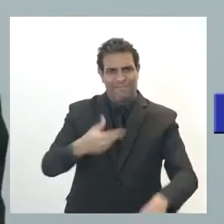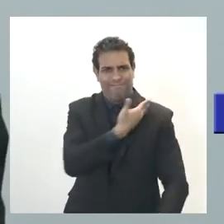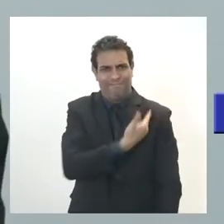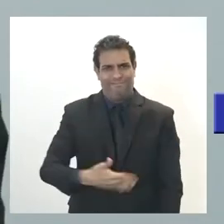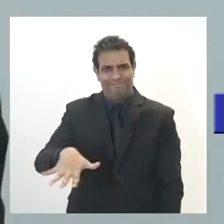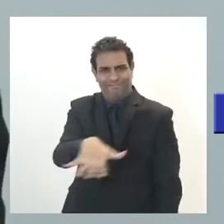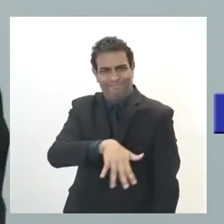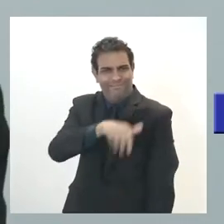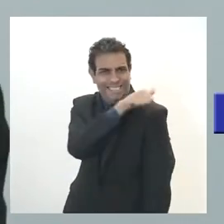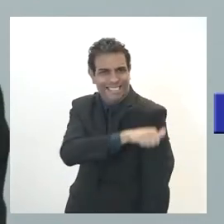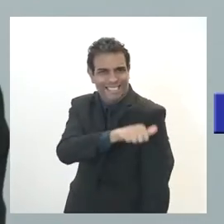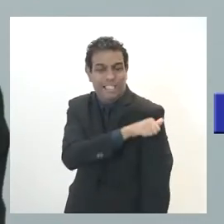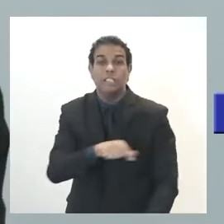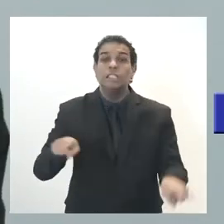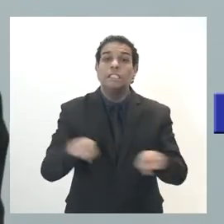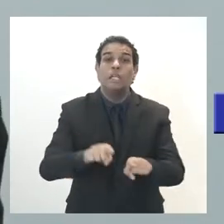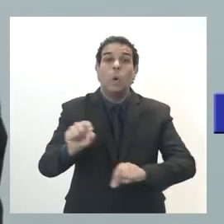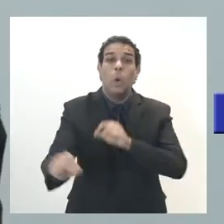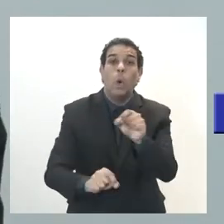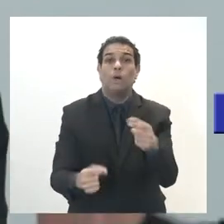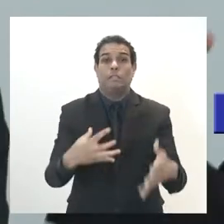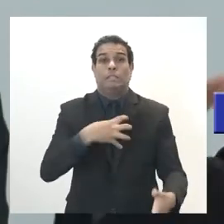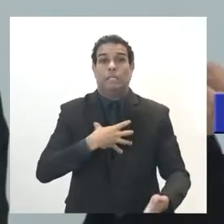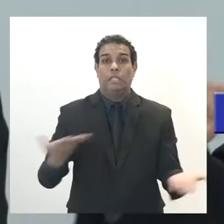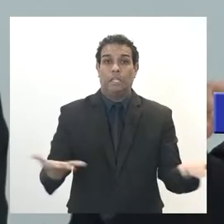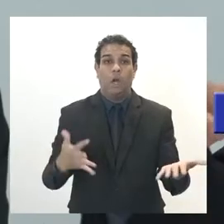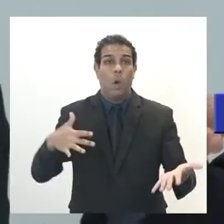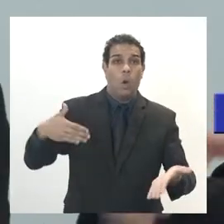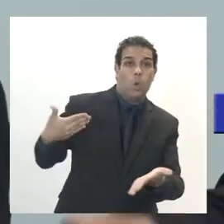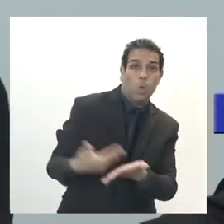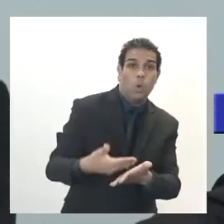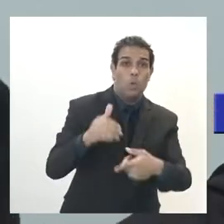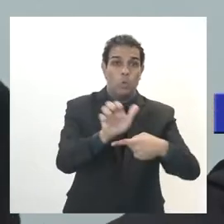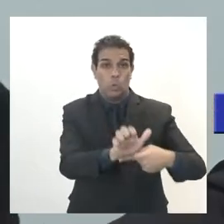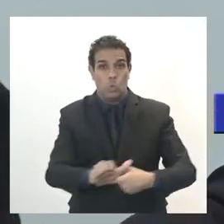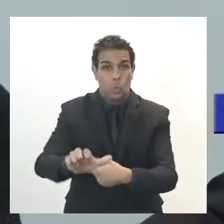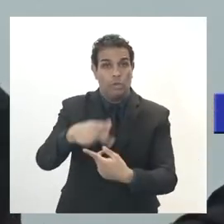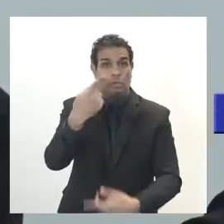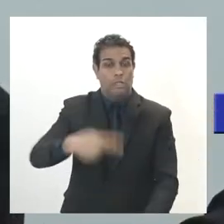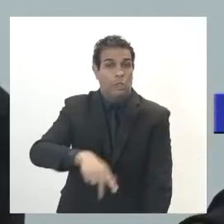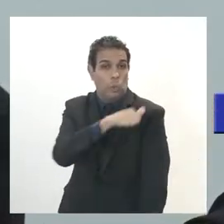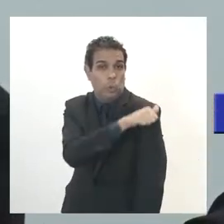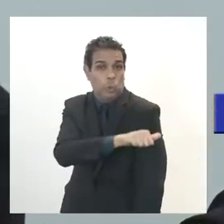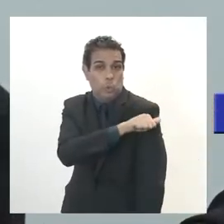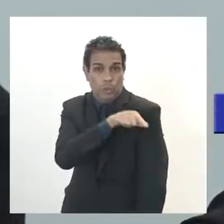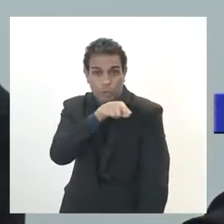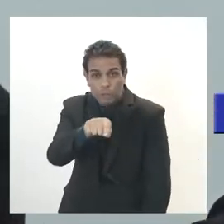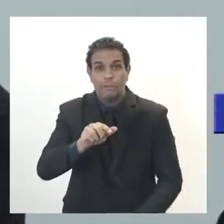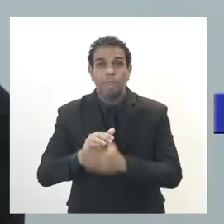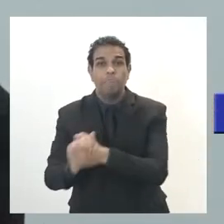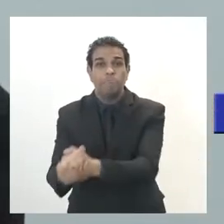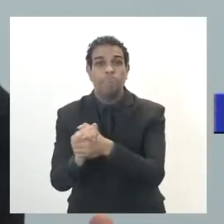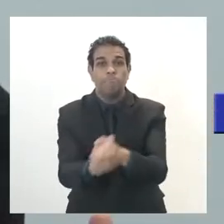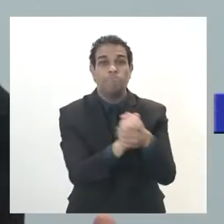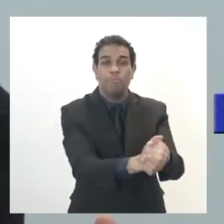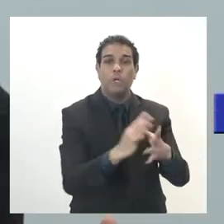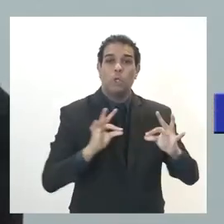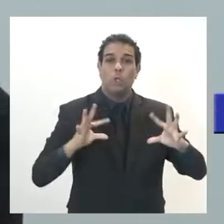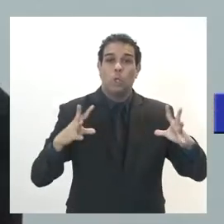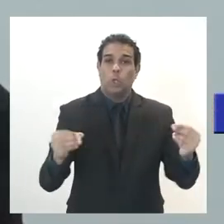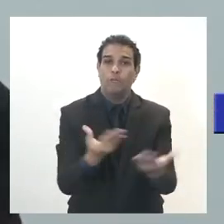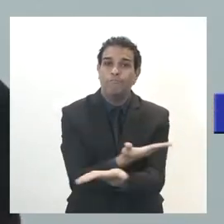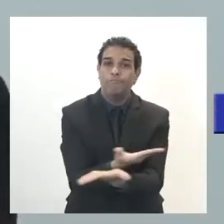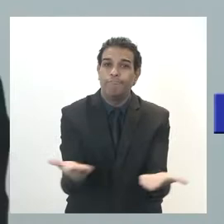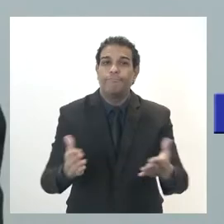estado e mais amplamente né solicitação do estado brasileiro na Esfera do Estado do Rio de Janeiro eu quero que isso complementar e saudar quero